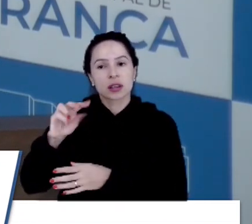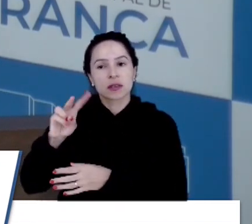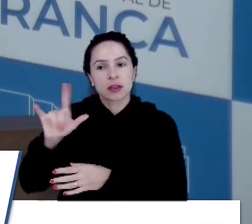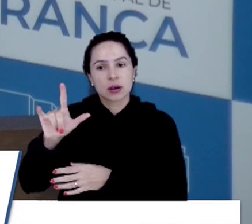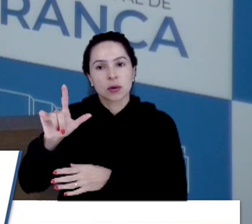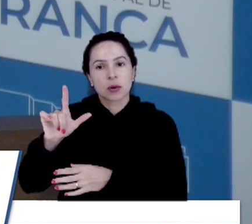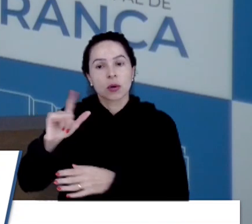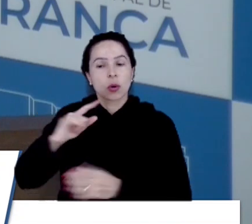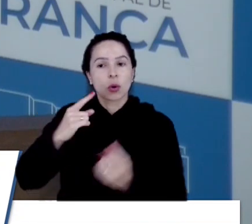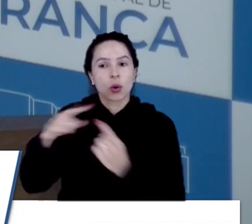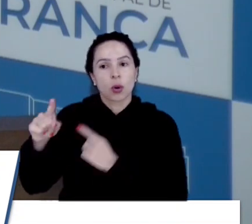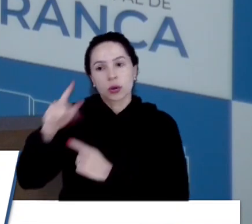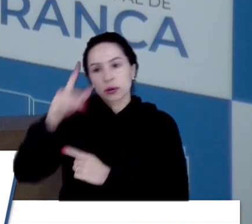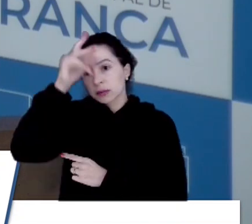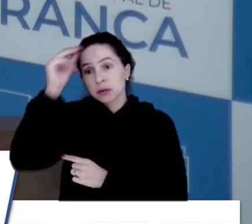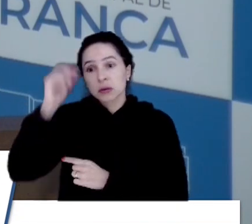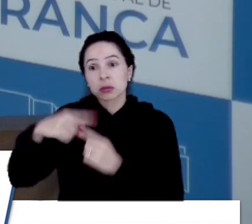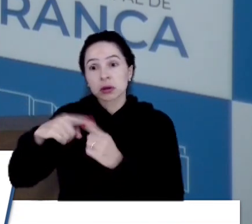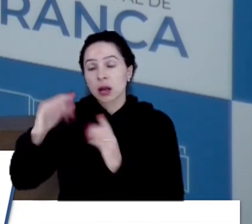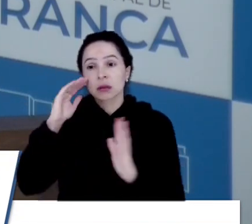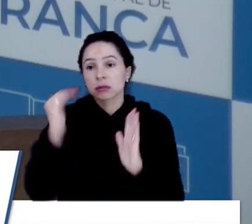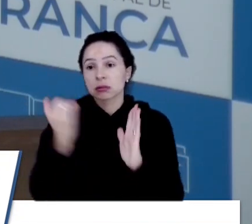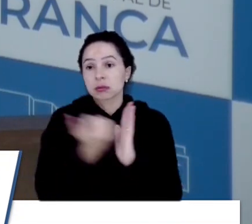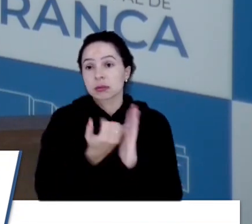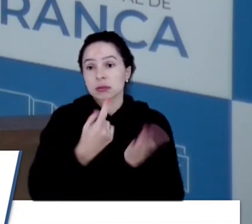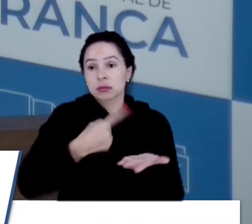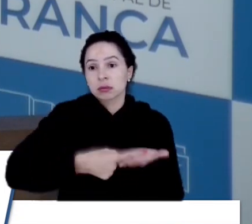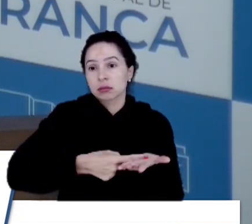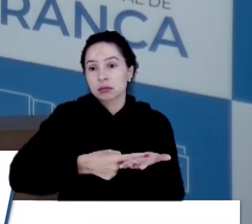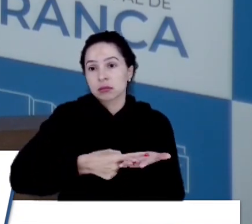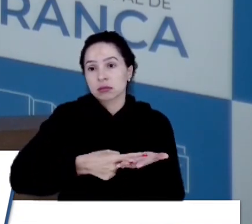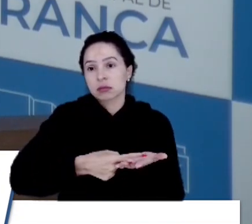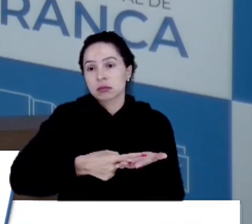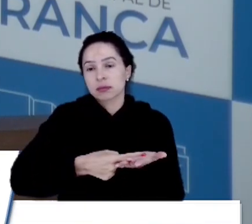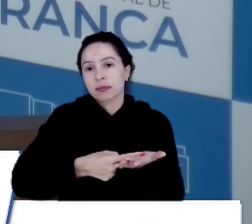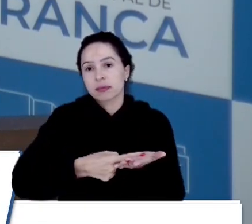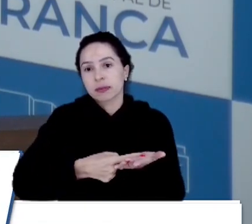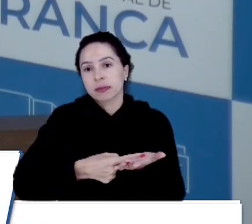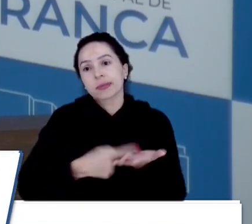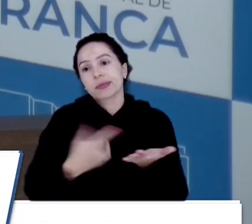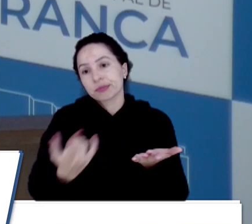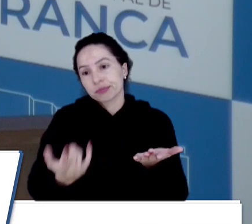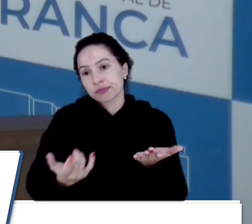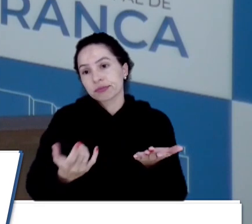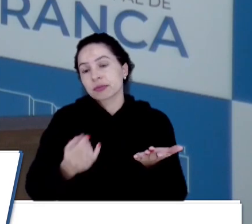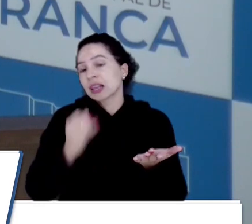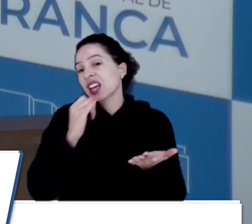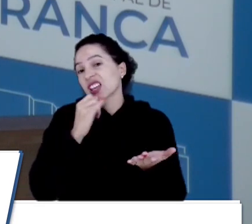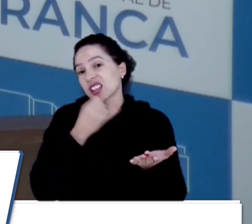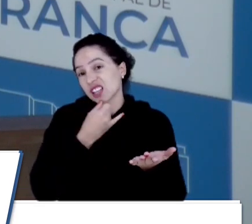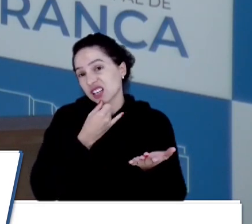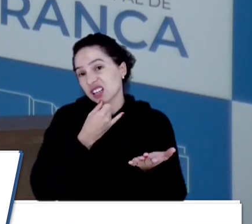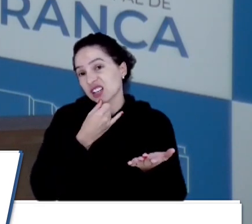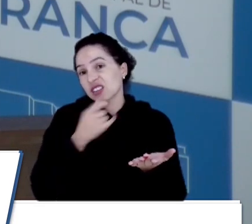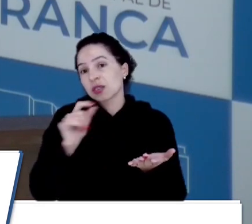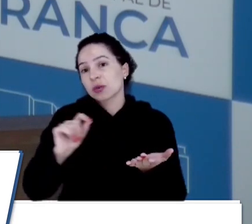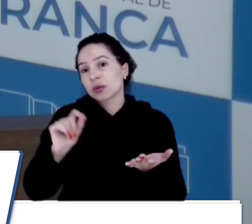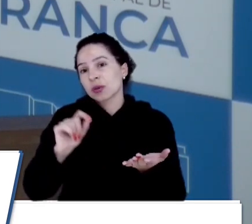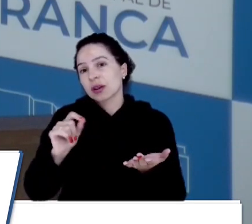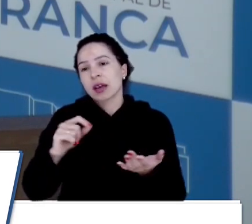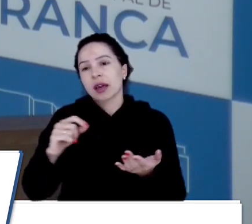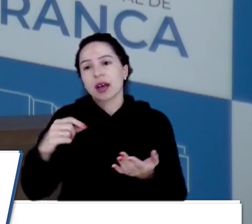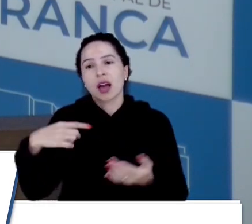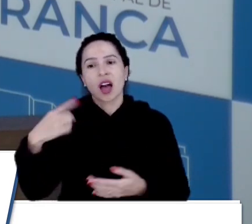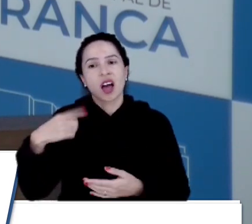a prefeitura, porque ela não estava cumprindo esse acordo, né? E, infelizmente, os honorários de advogado